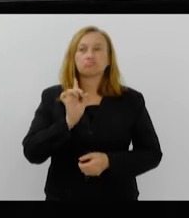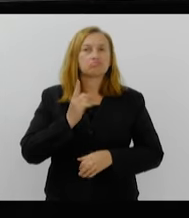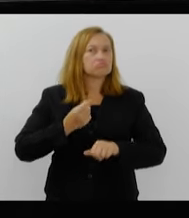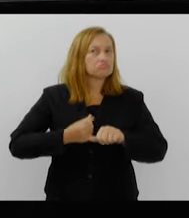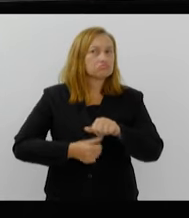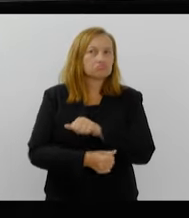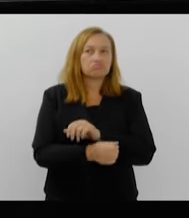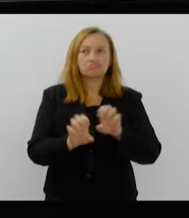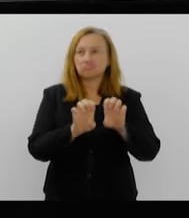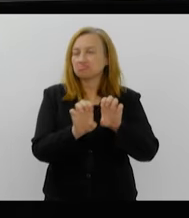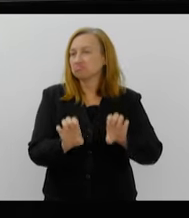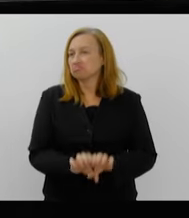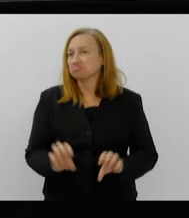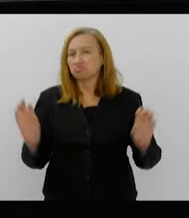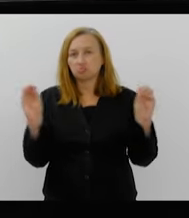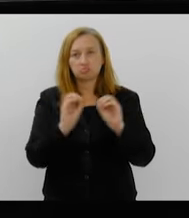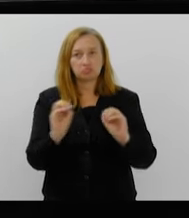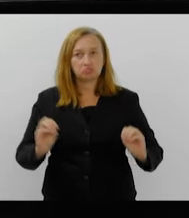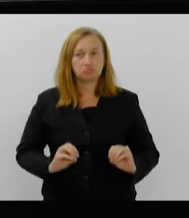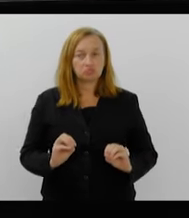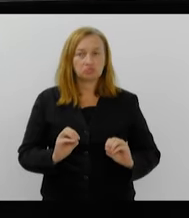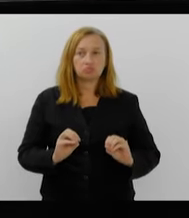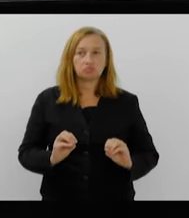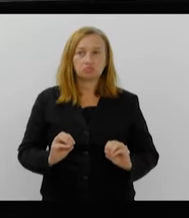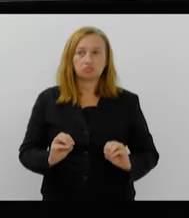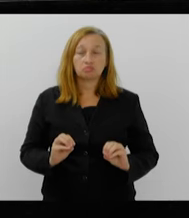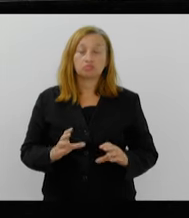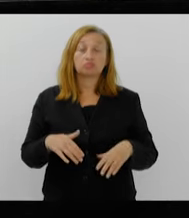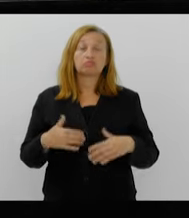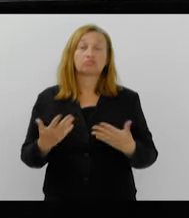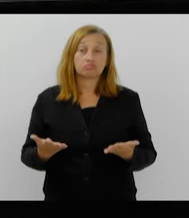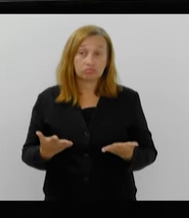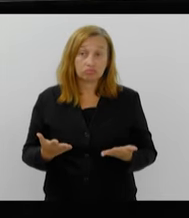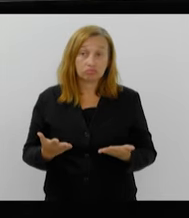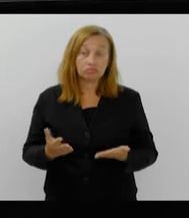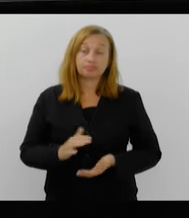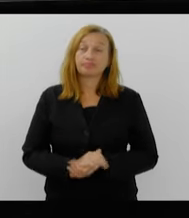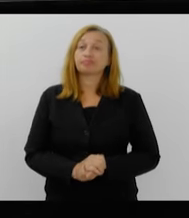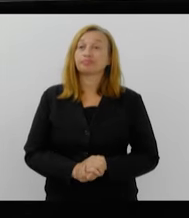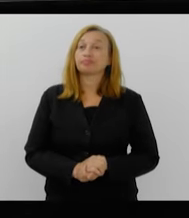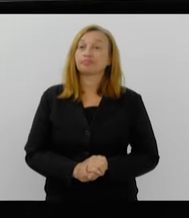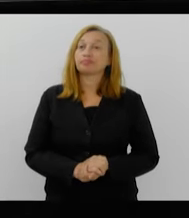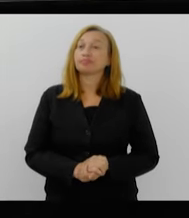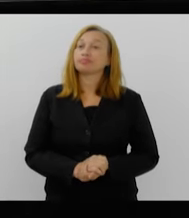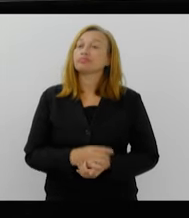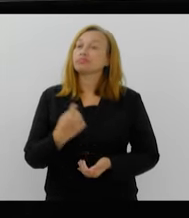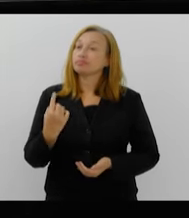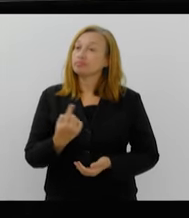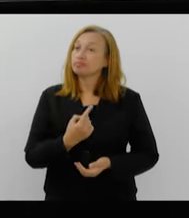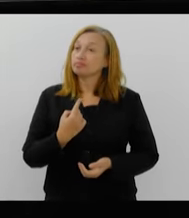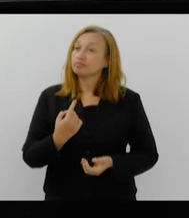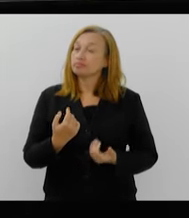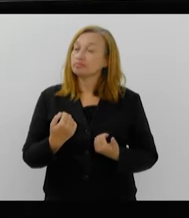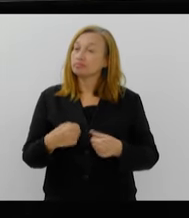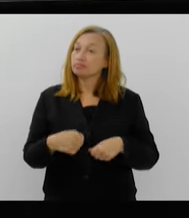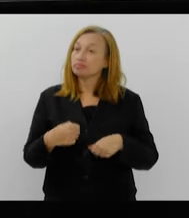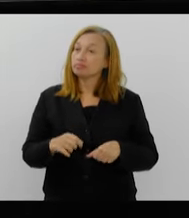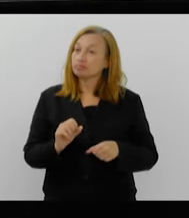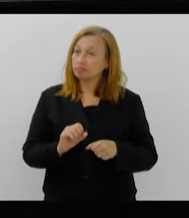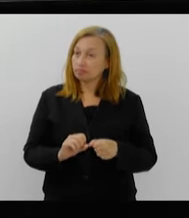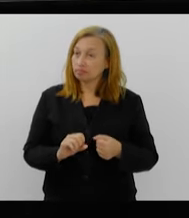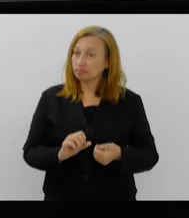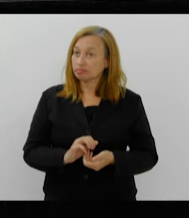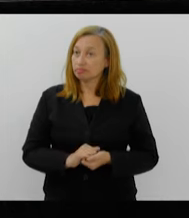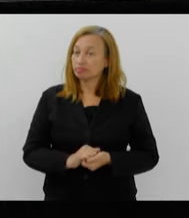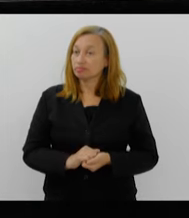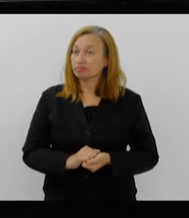questões estruturantes. Ou seja, o balanço que nós deveríamos estar fazendo